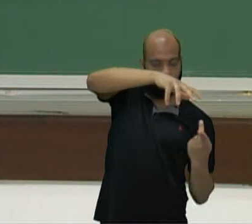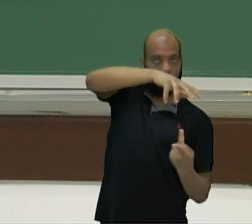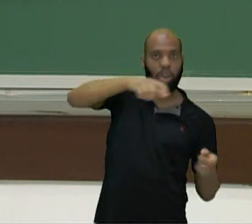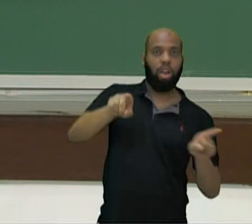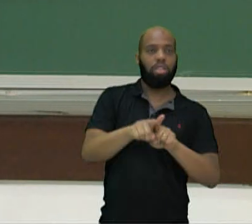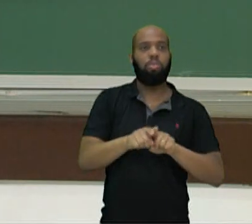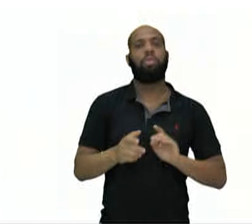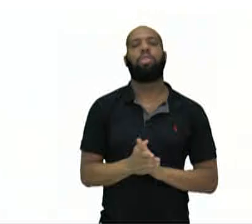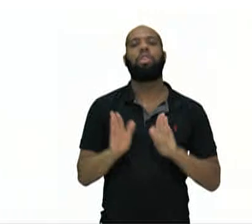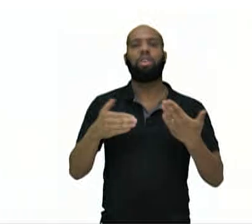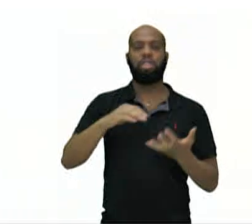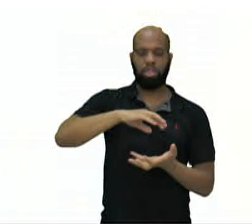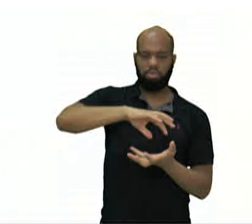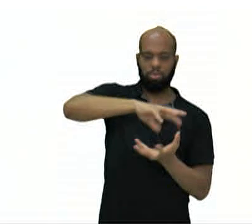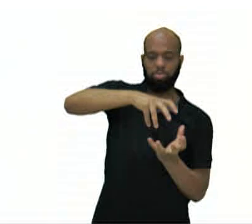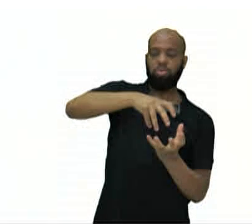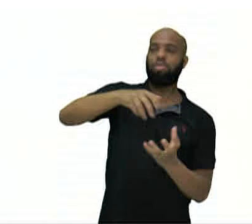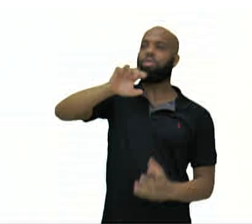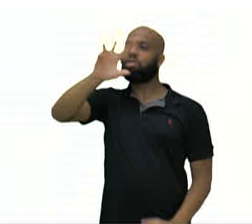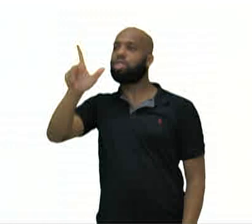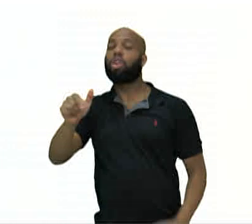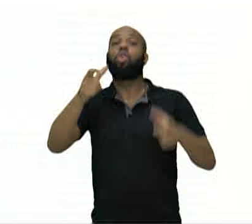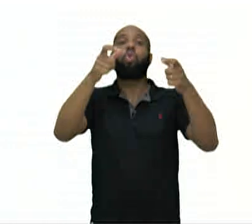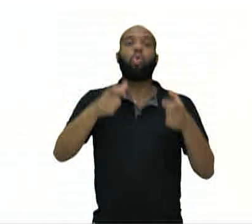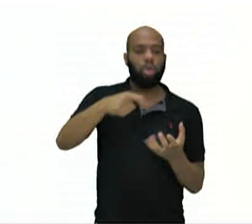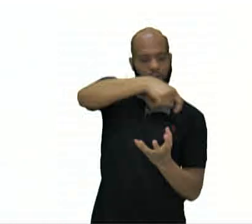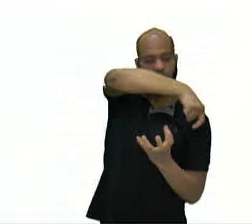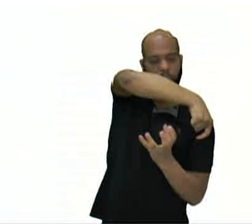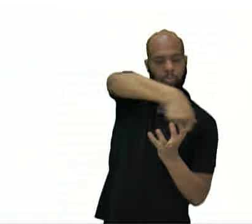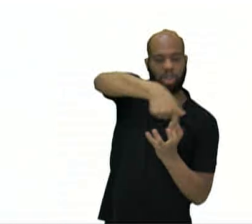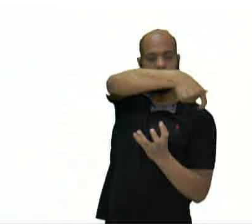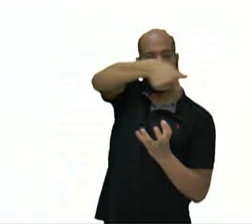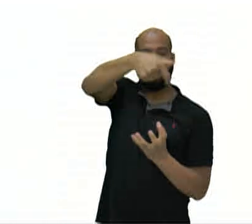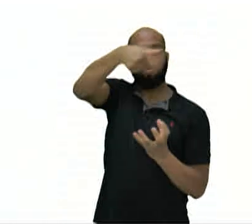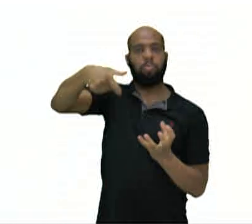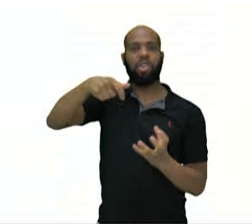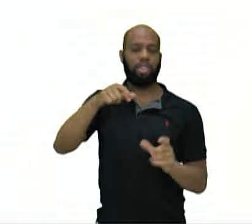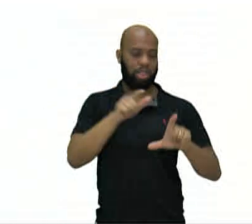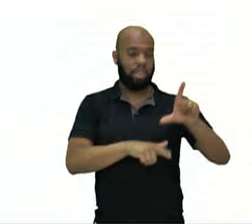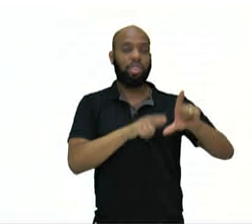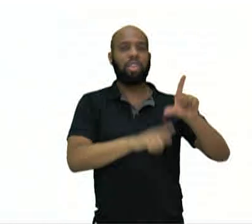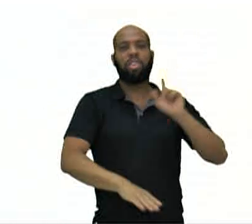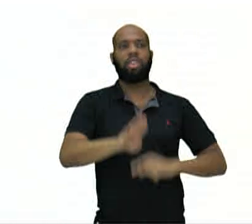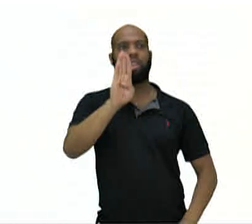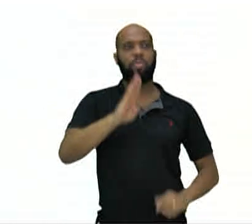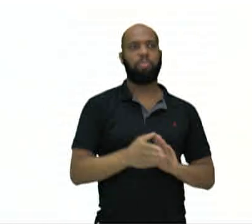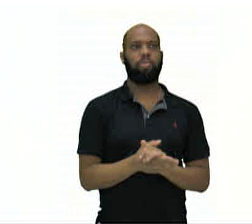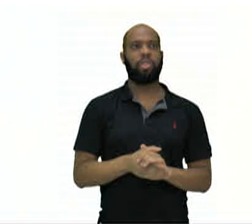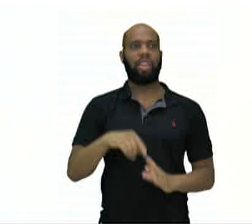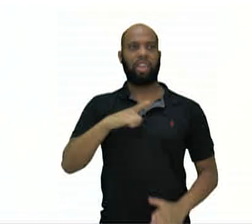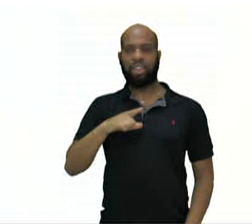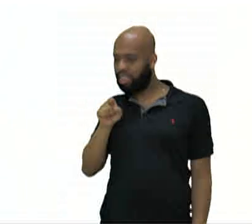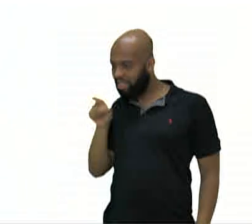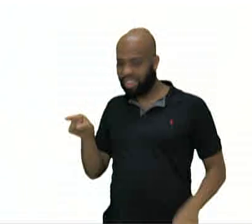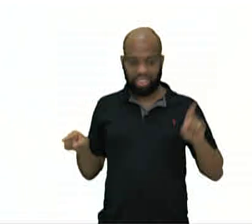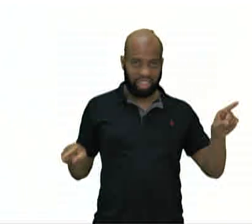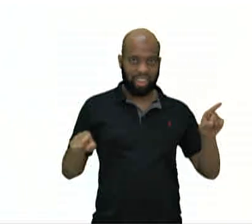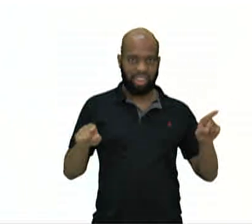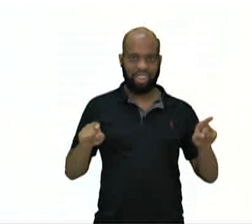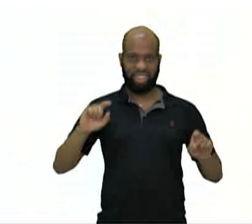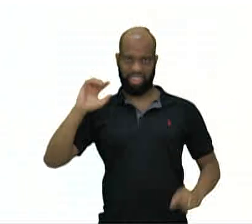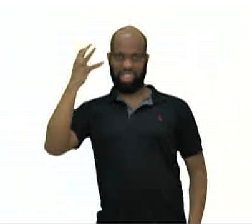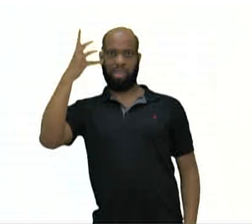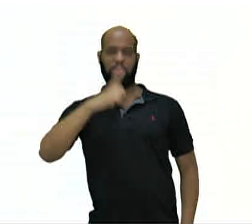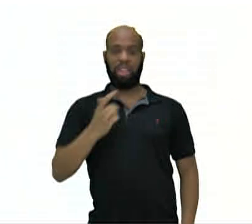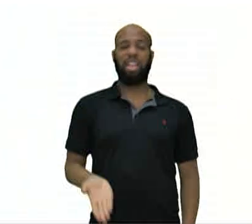qual a maior parte do continente africano está em que zona? Letra B. Os climas áridos e semiáridos estão associados às